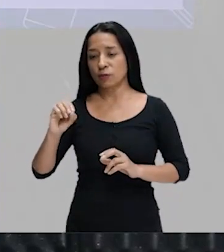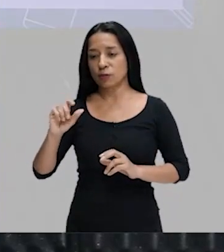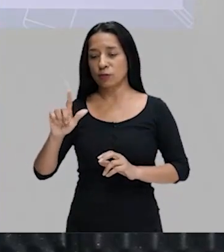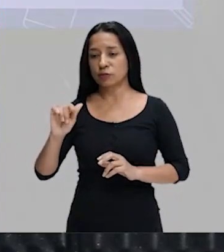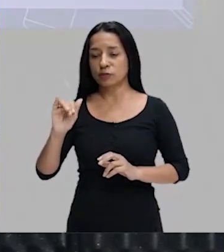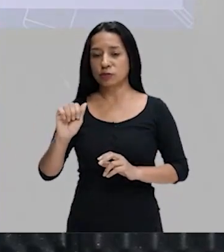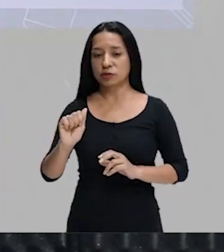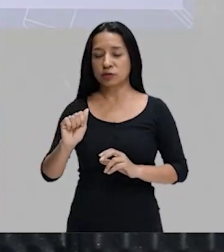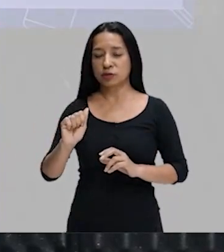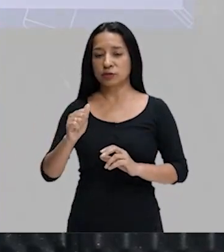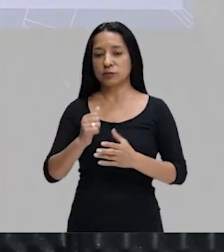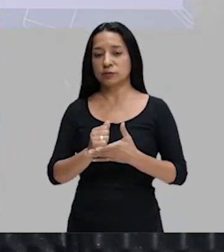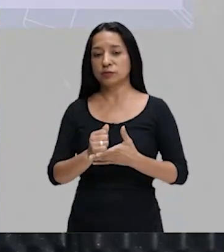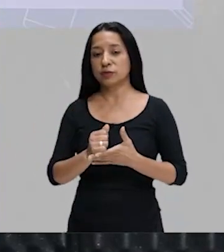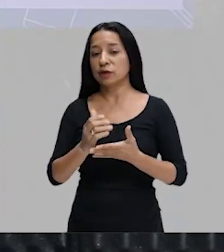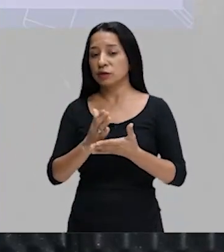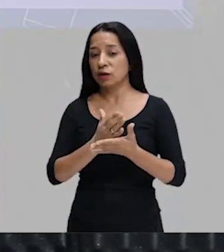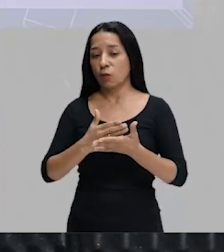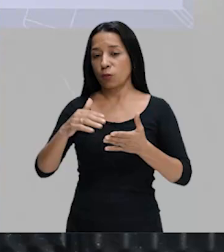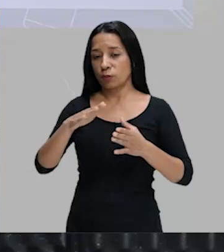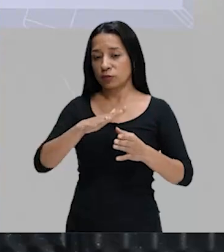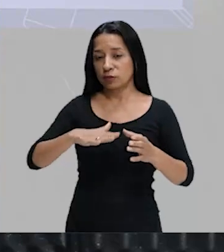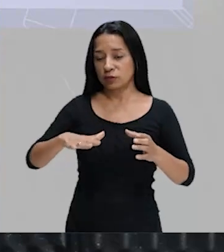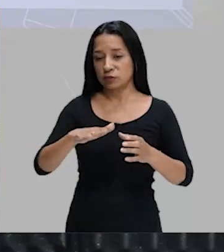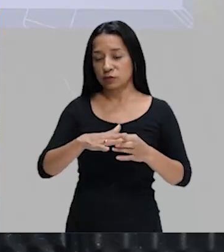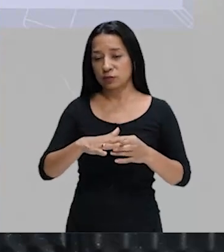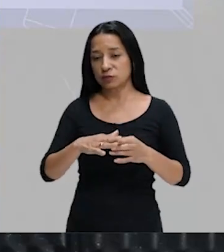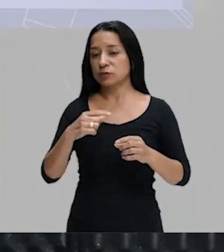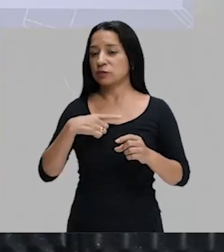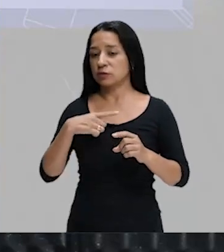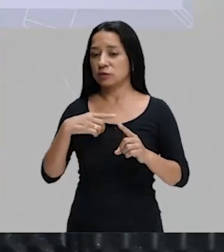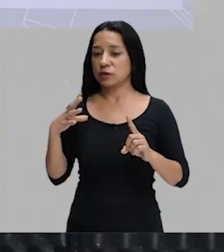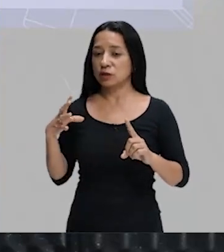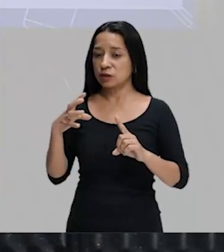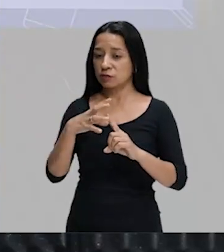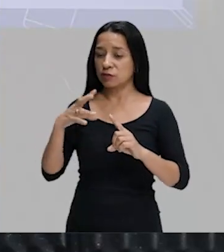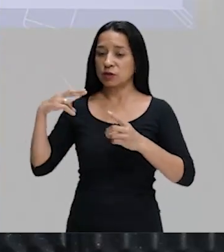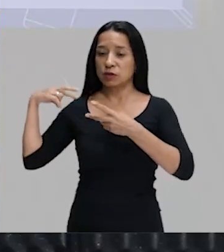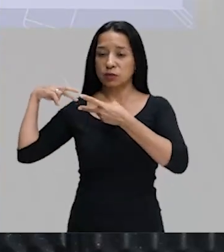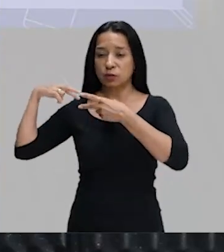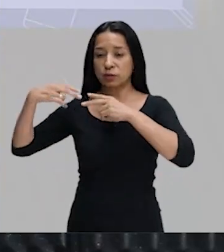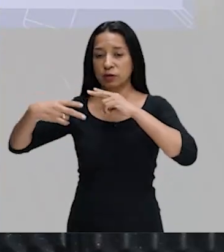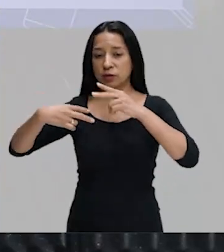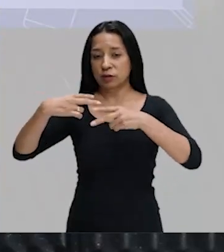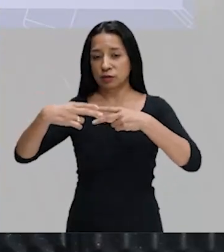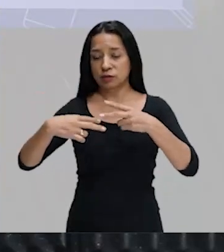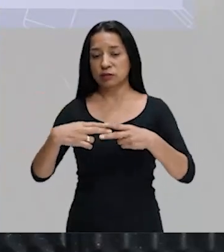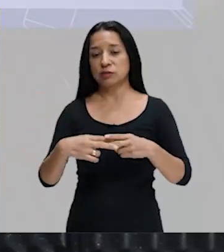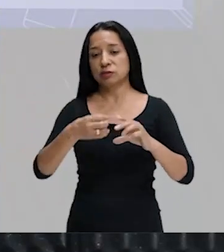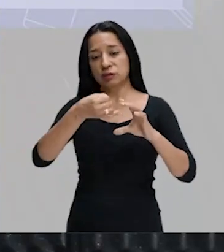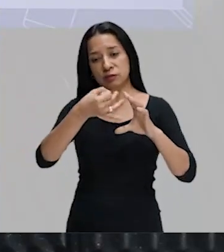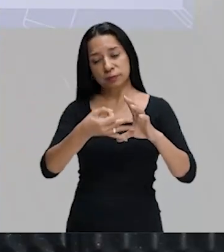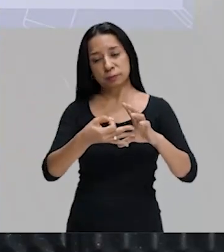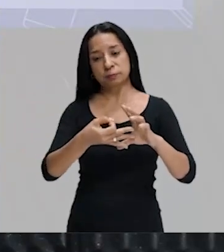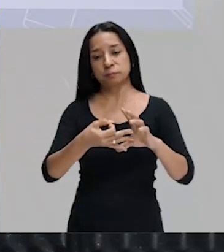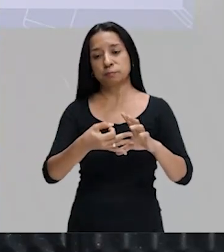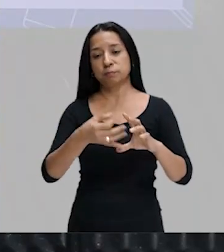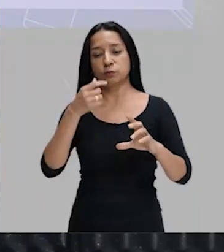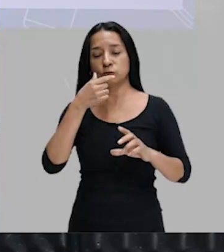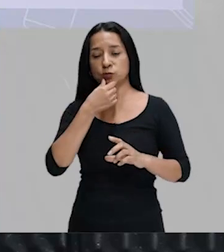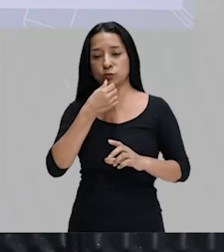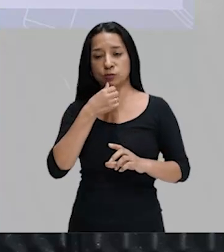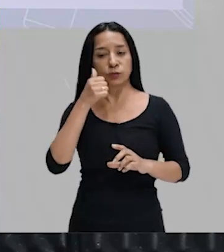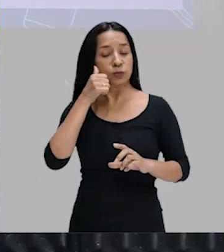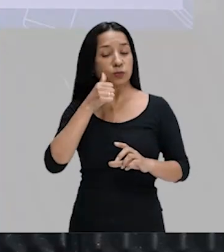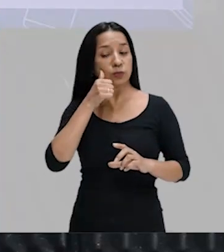características e os sexos dos indivíduos. Lembrando que os cromossomos X e Y têm regiões não